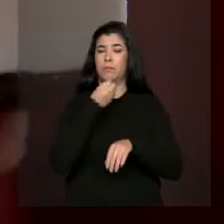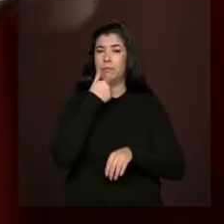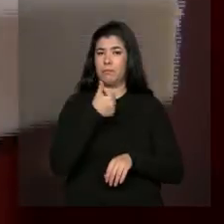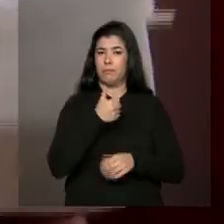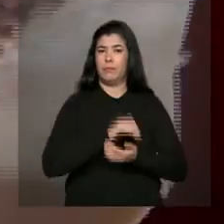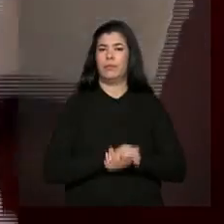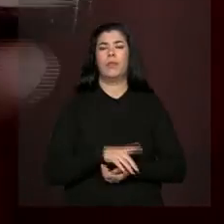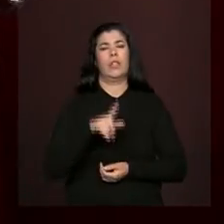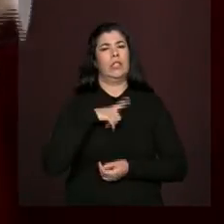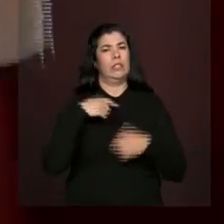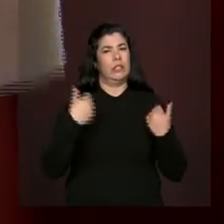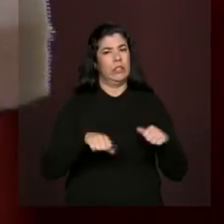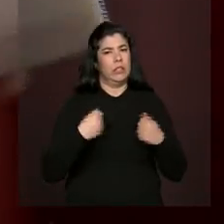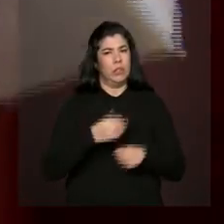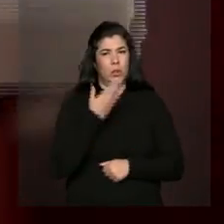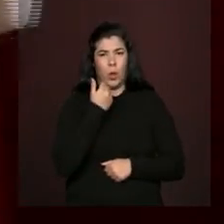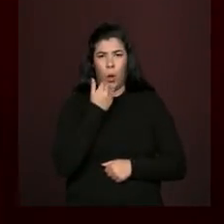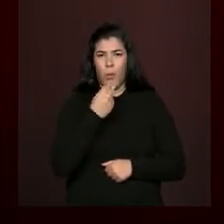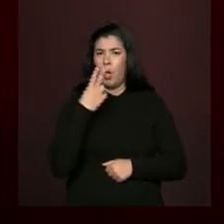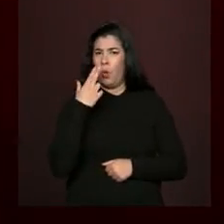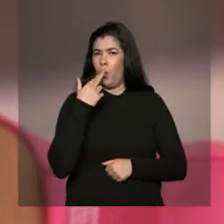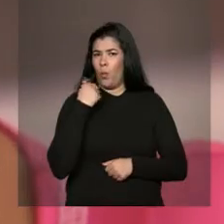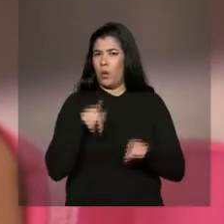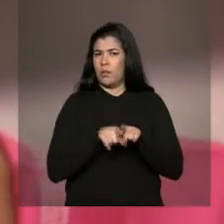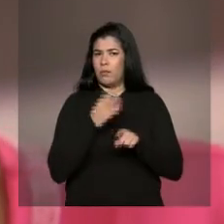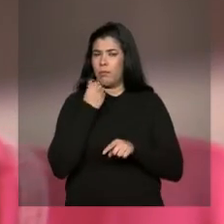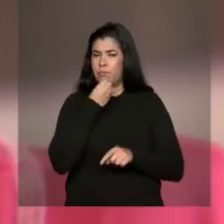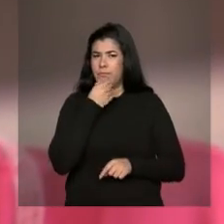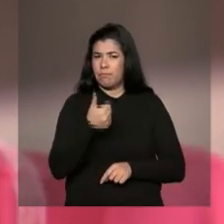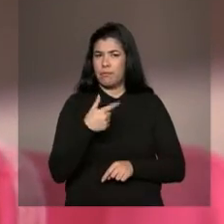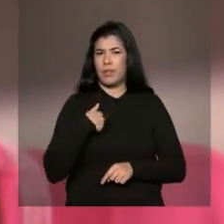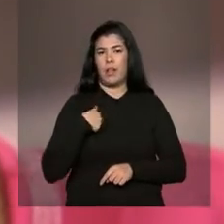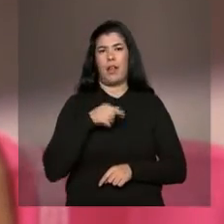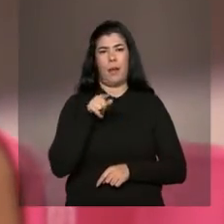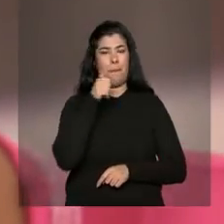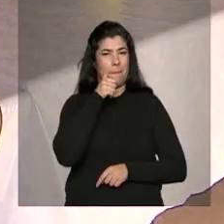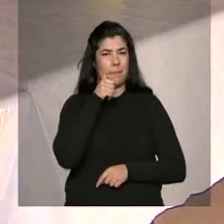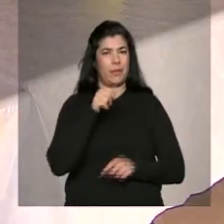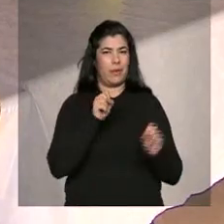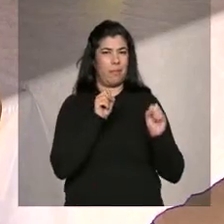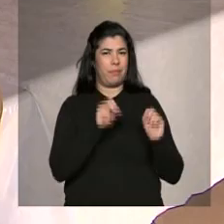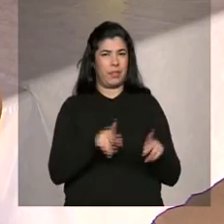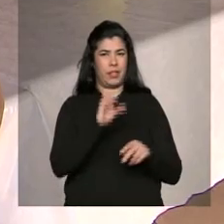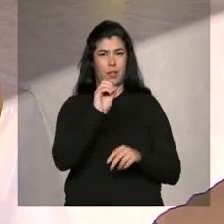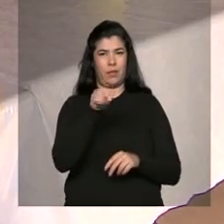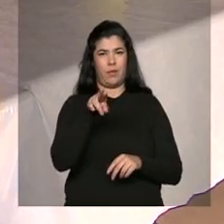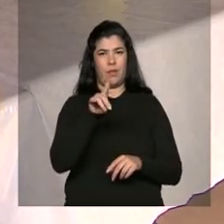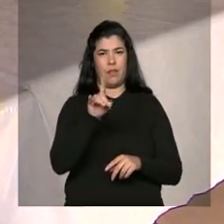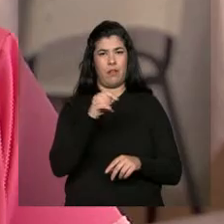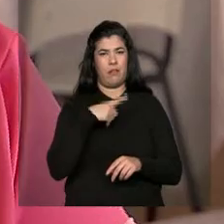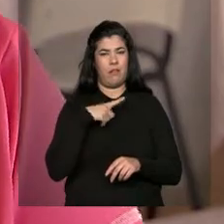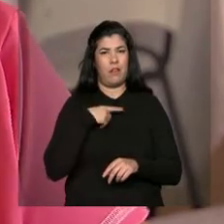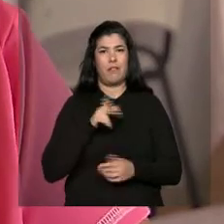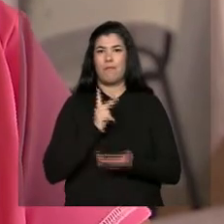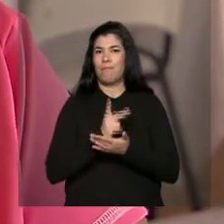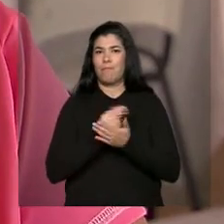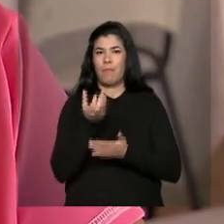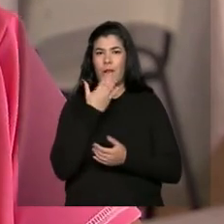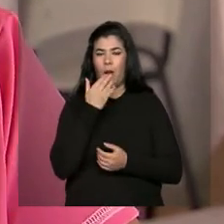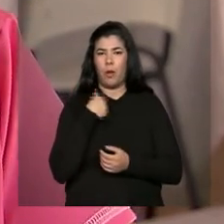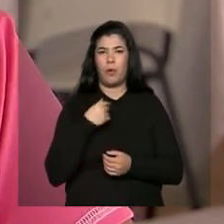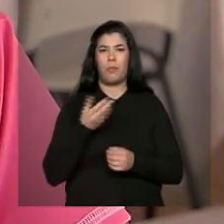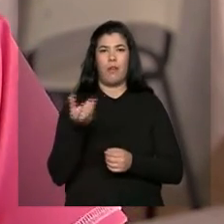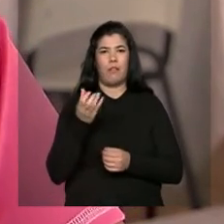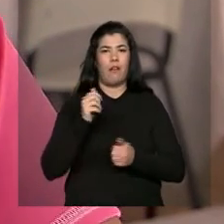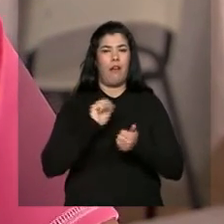Além de nutritiva, a alimentação vem agradando. A aposentada Oneida da Silva não perde uma refeição. Eu gosto mais